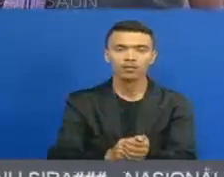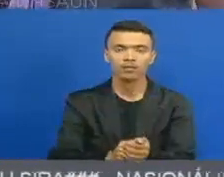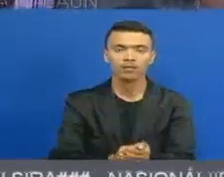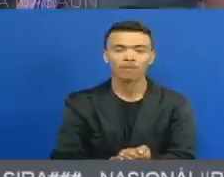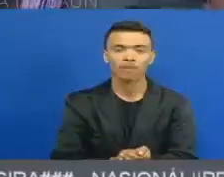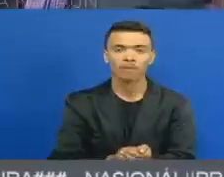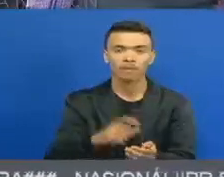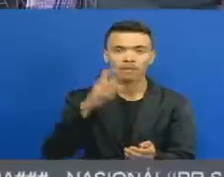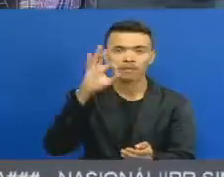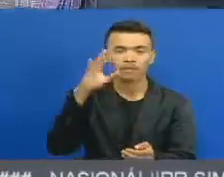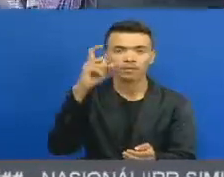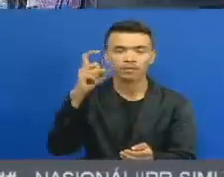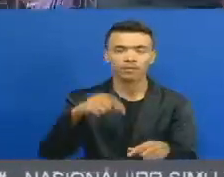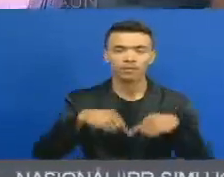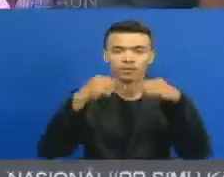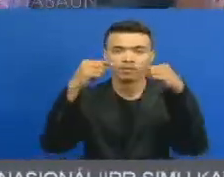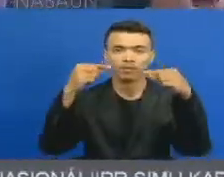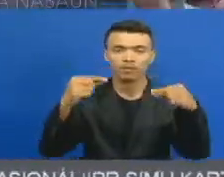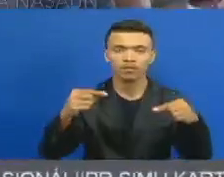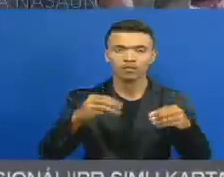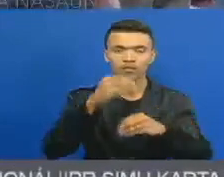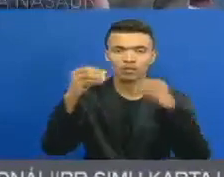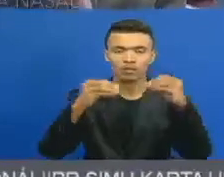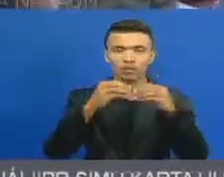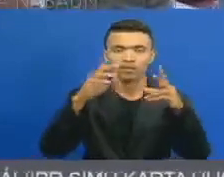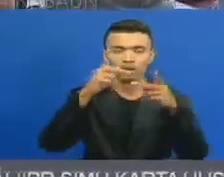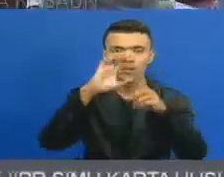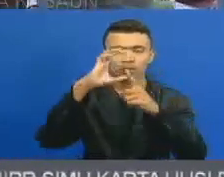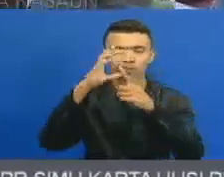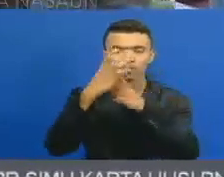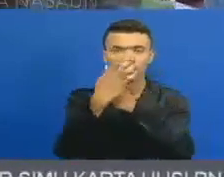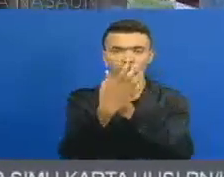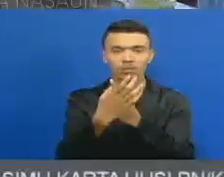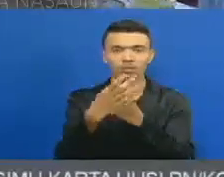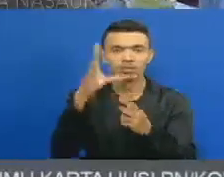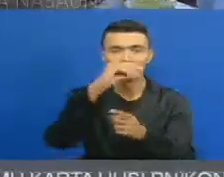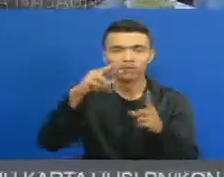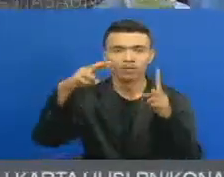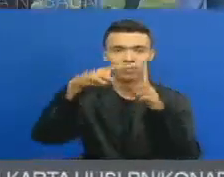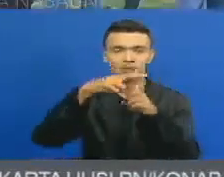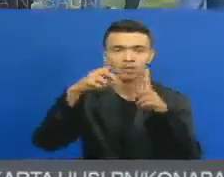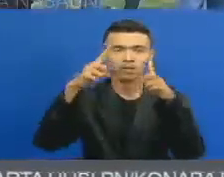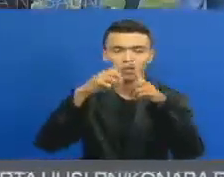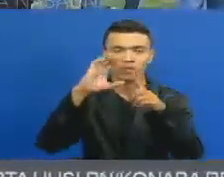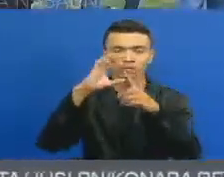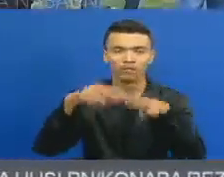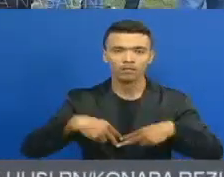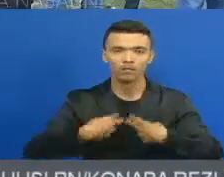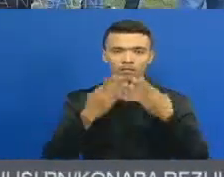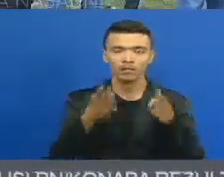será com lamentações, logo que irá sobre condições cultural, no monumentos para saudosos Nian. Orçamento por